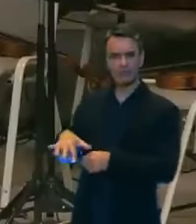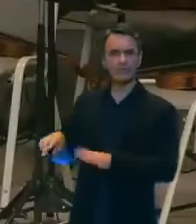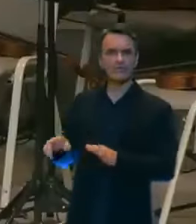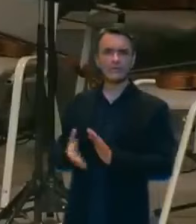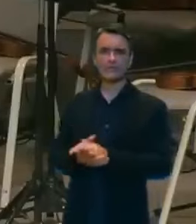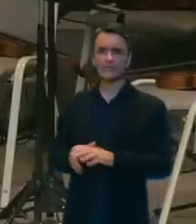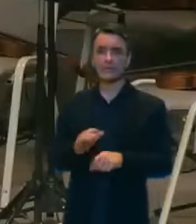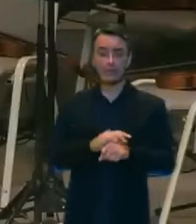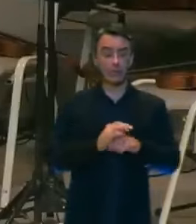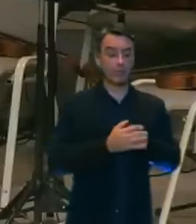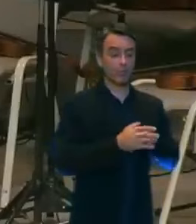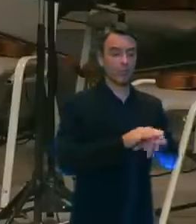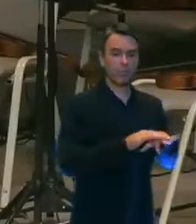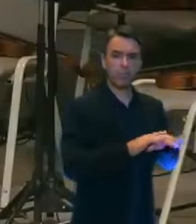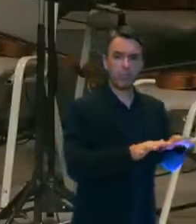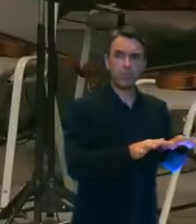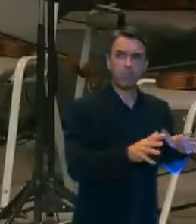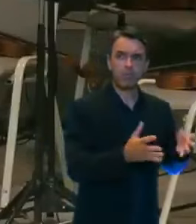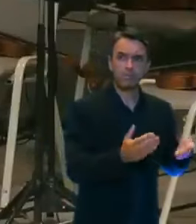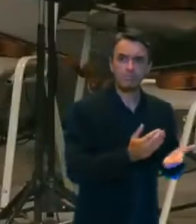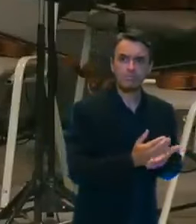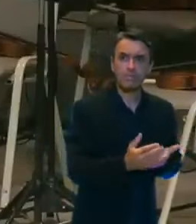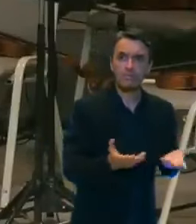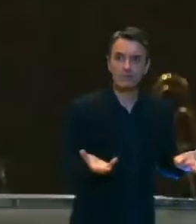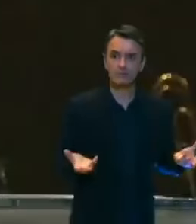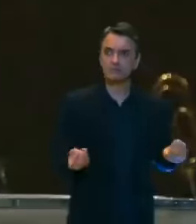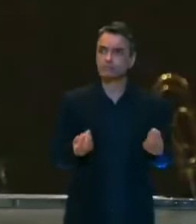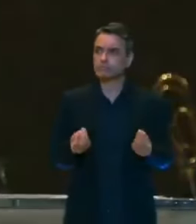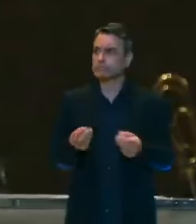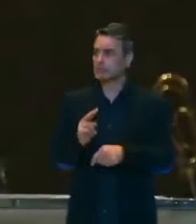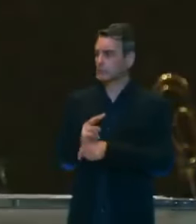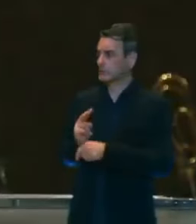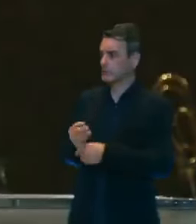pandemia. Eu falei, Jesus, bem agora, me puseram para cuidar das coisas.